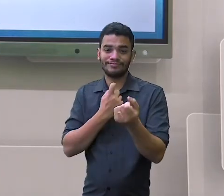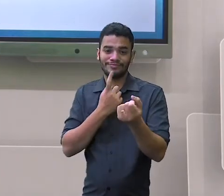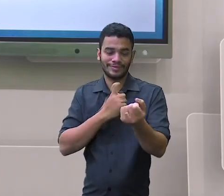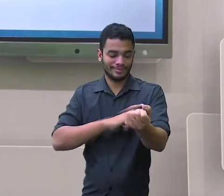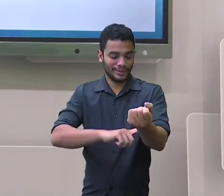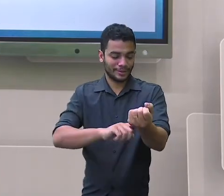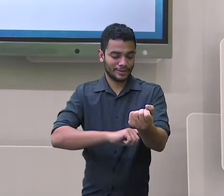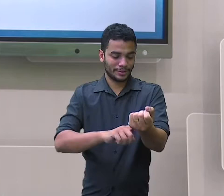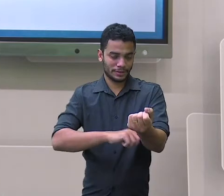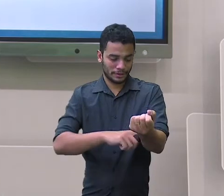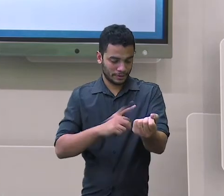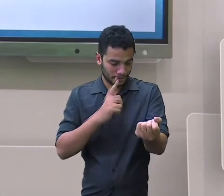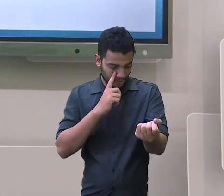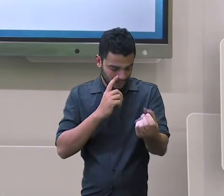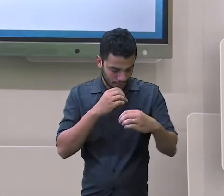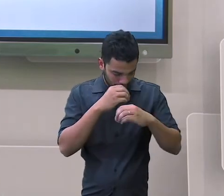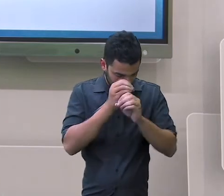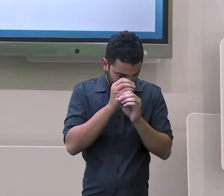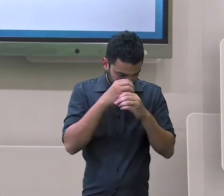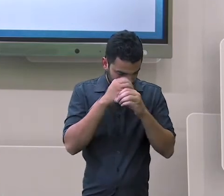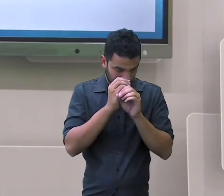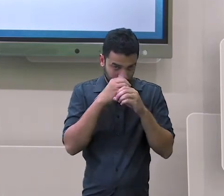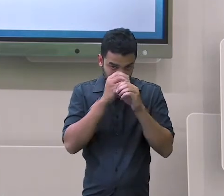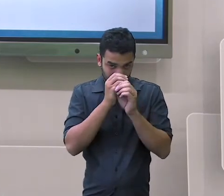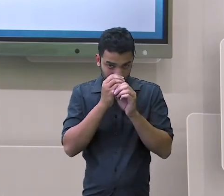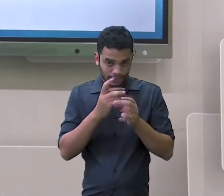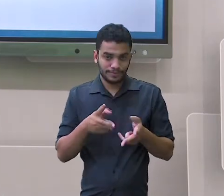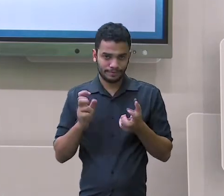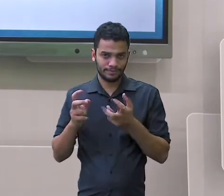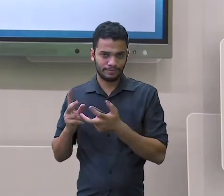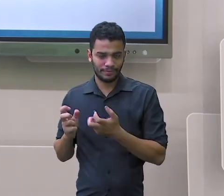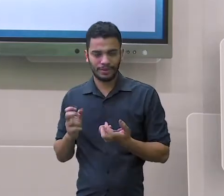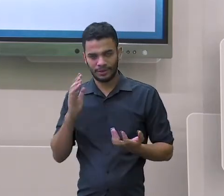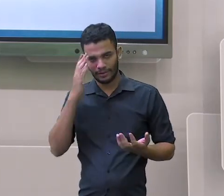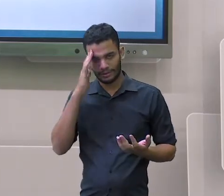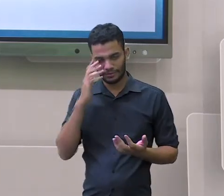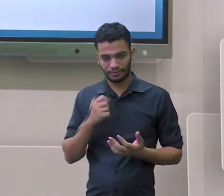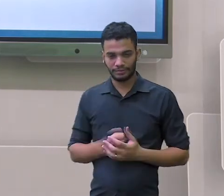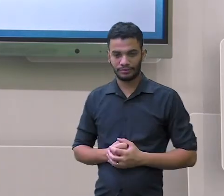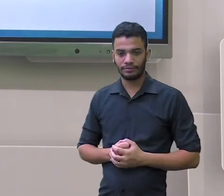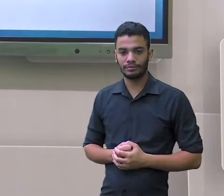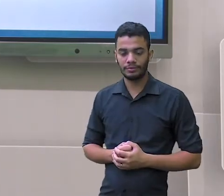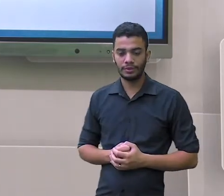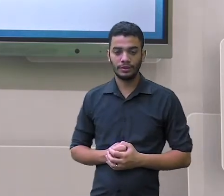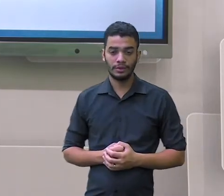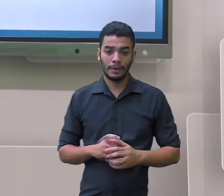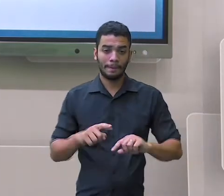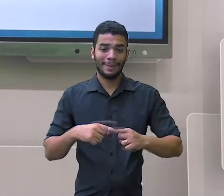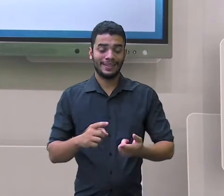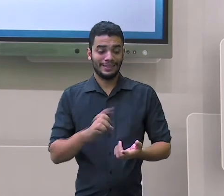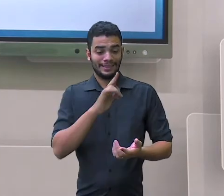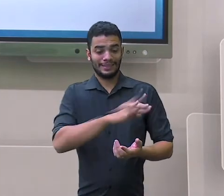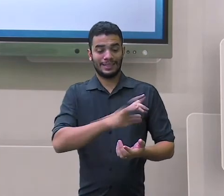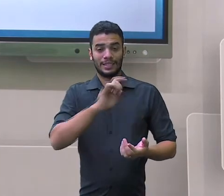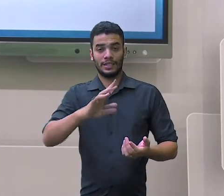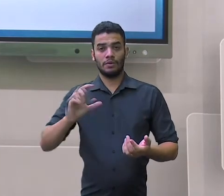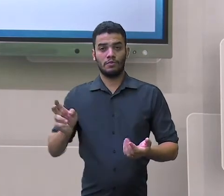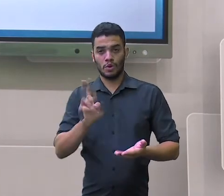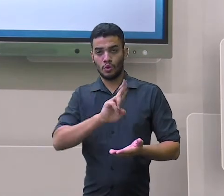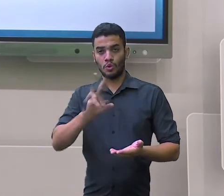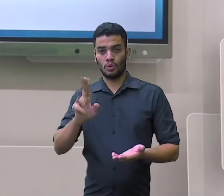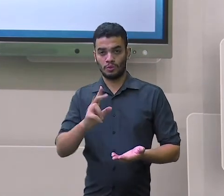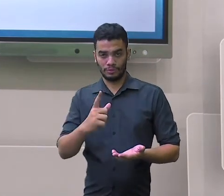o desenho. E aí fica mais fácil para nós. E as células, elas têm nomes diferentes também. Então,